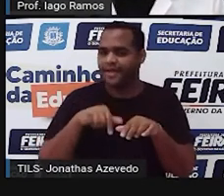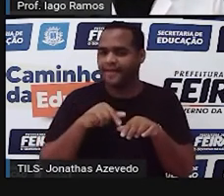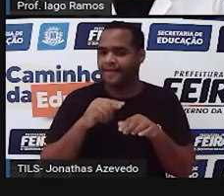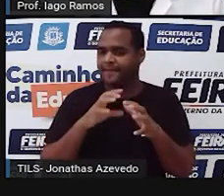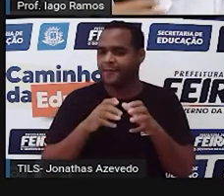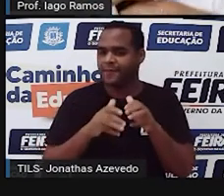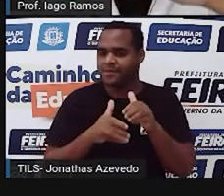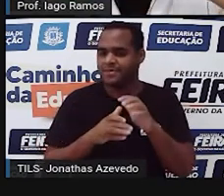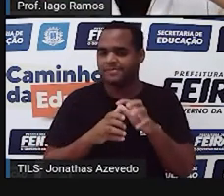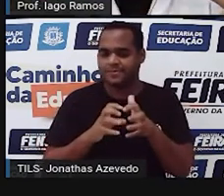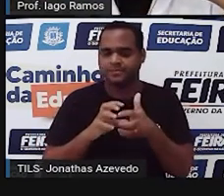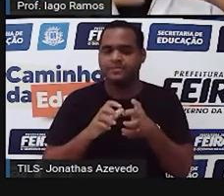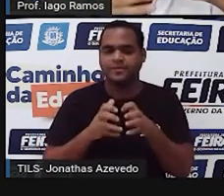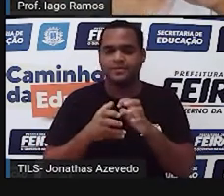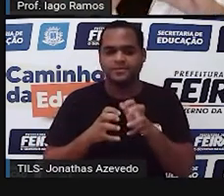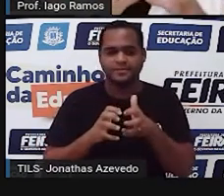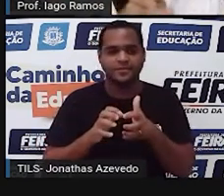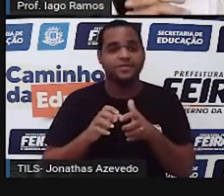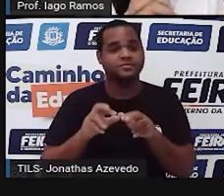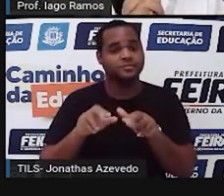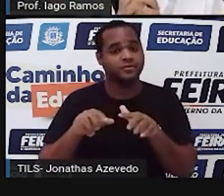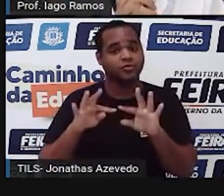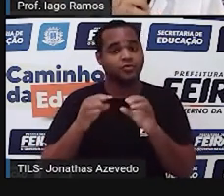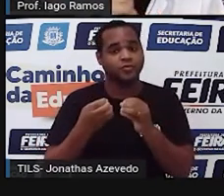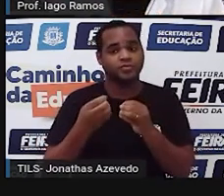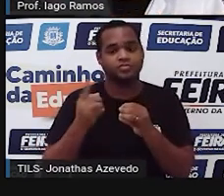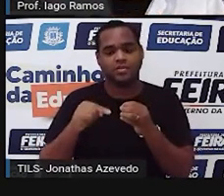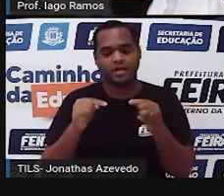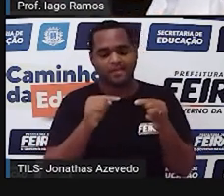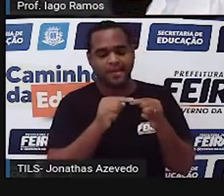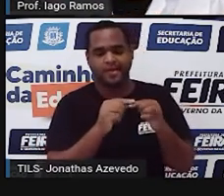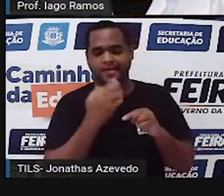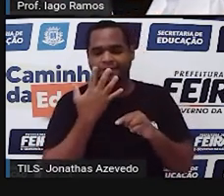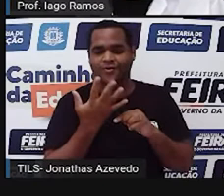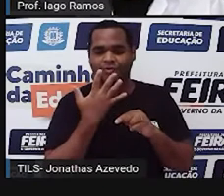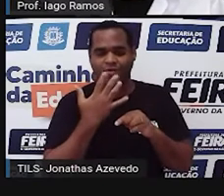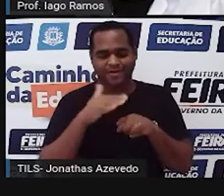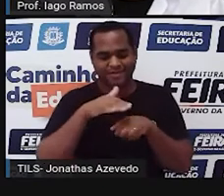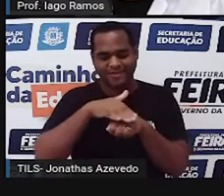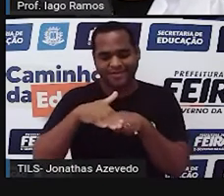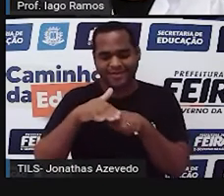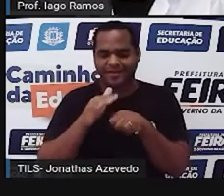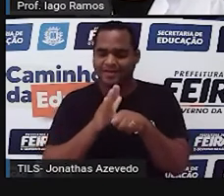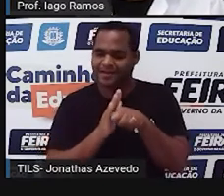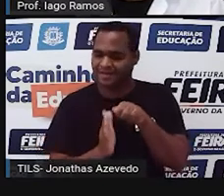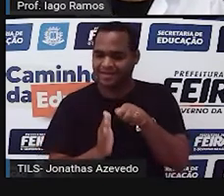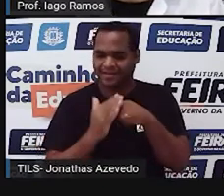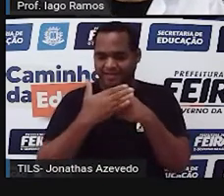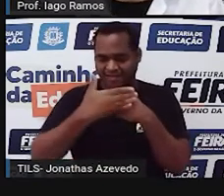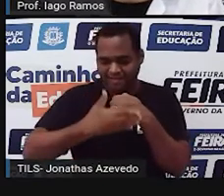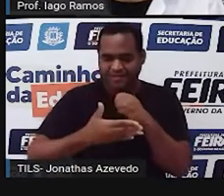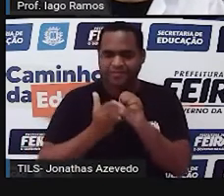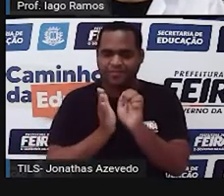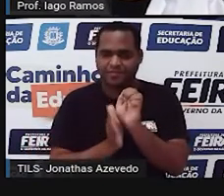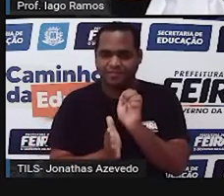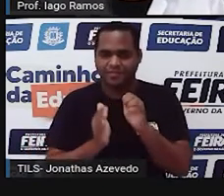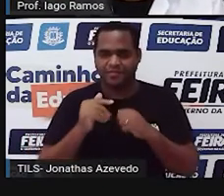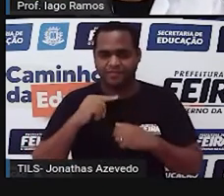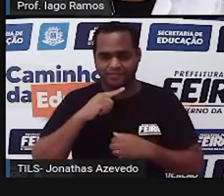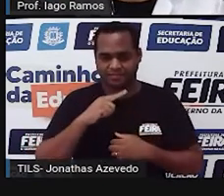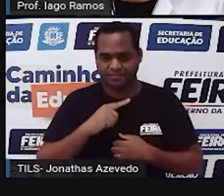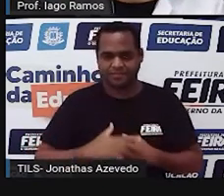com o objetivo de todos os lados do cubo ficarem da mesma cor você conhece esse brinquedo Pois é